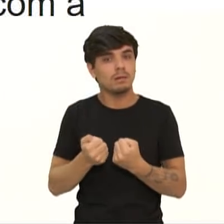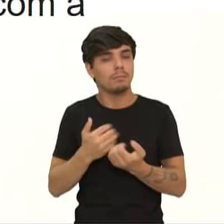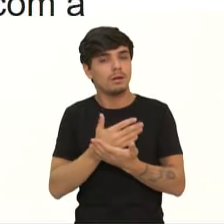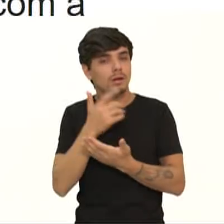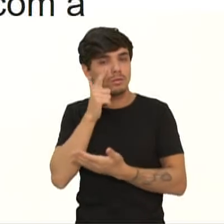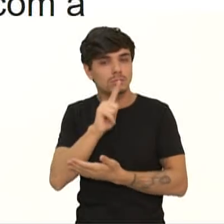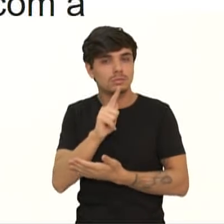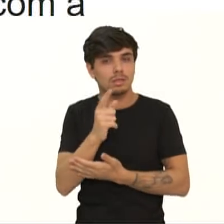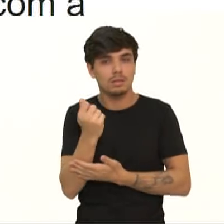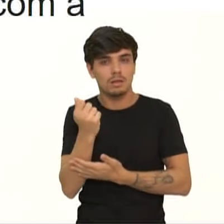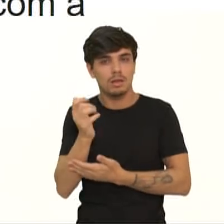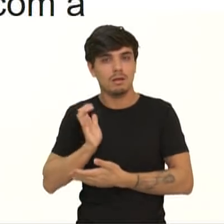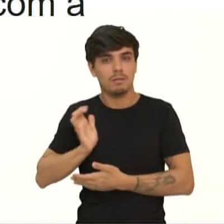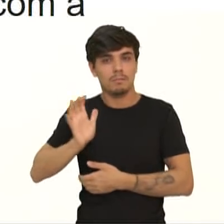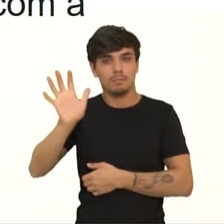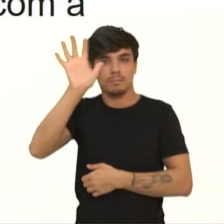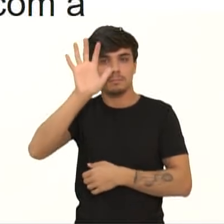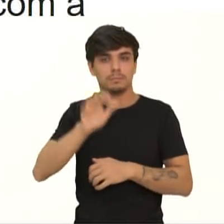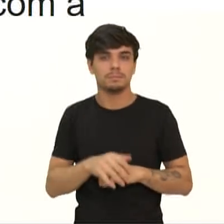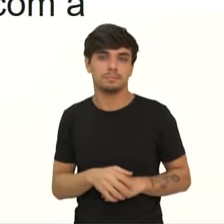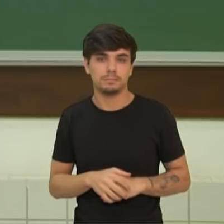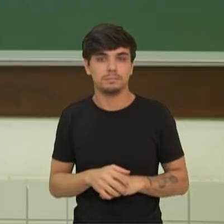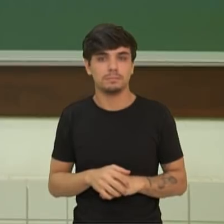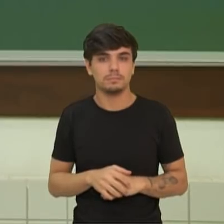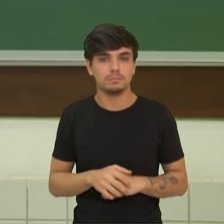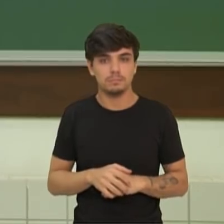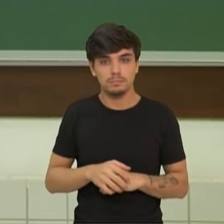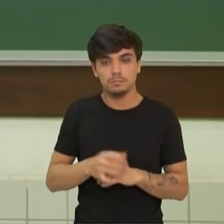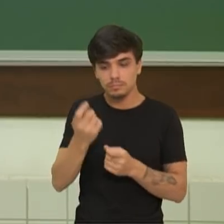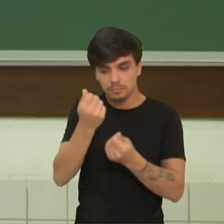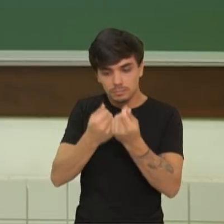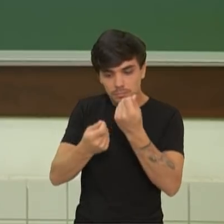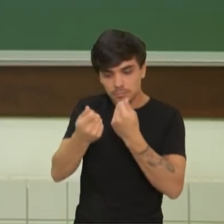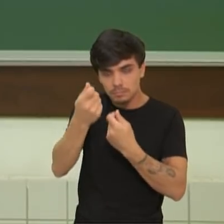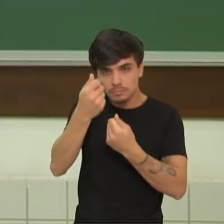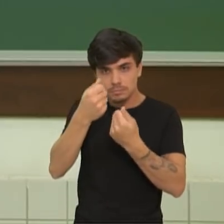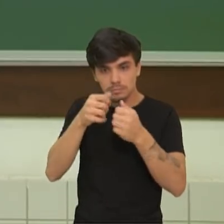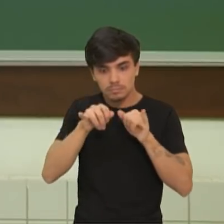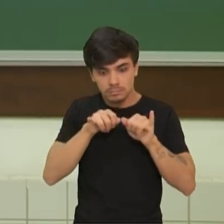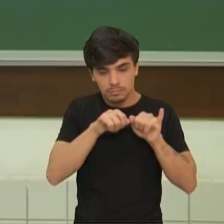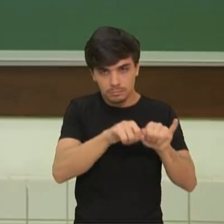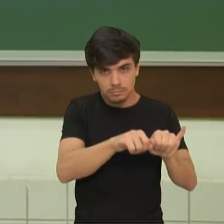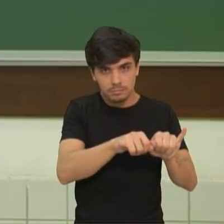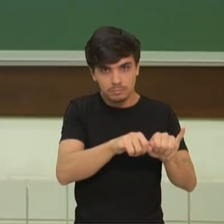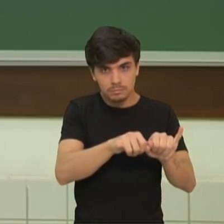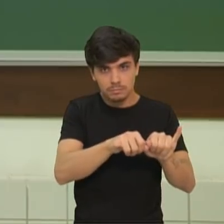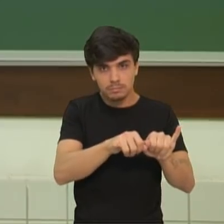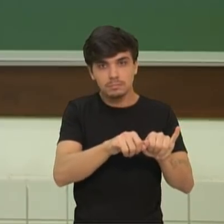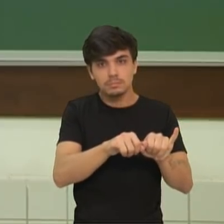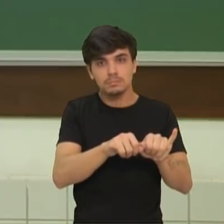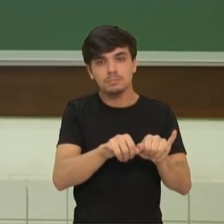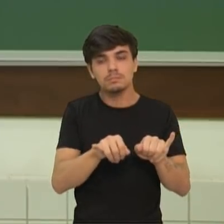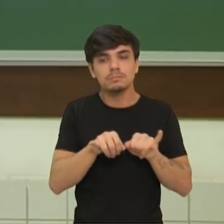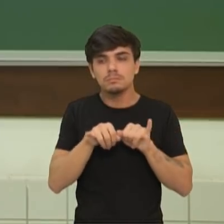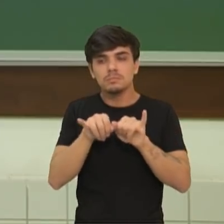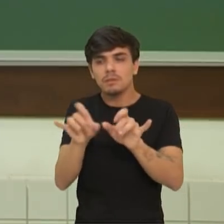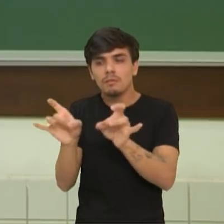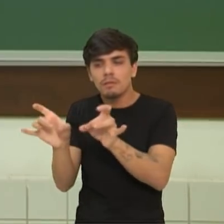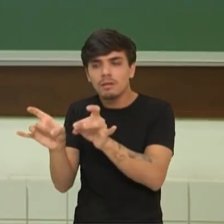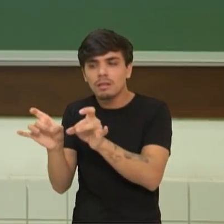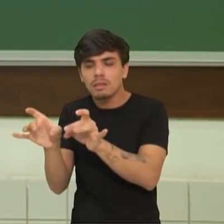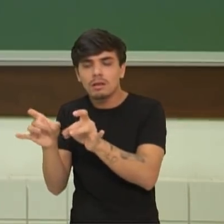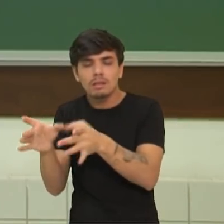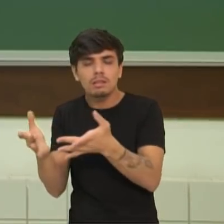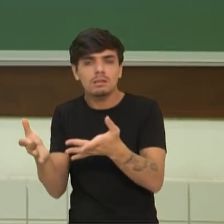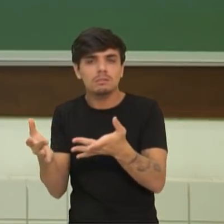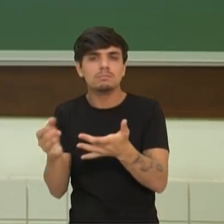reino. Vamos fazer o nosso mapa mental? Pensa, mercantilismo, mercado. Mercado, venda de